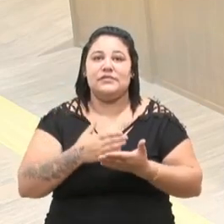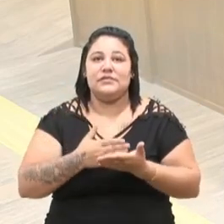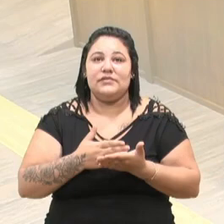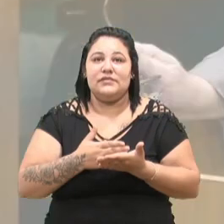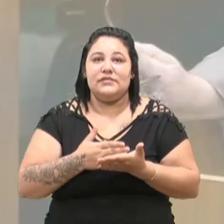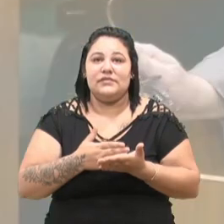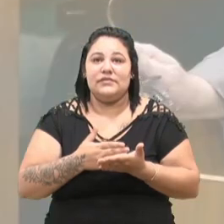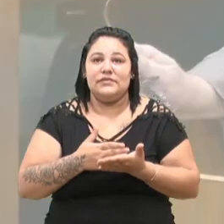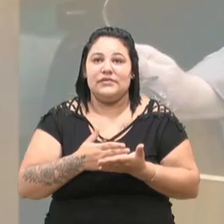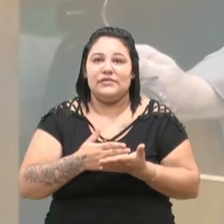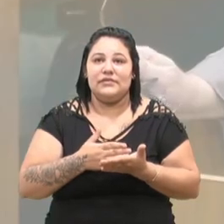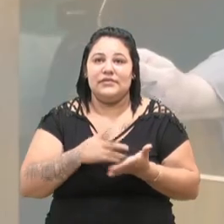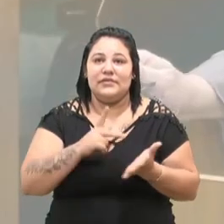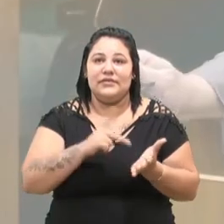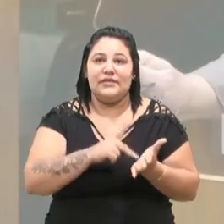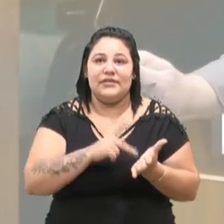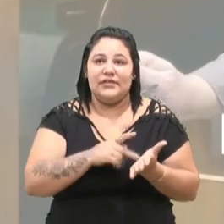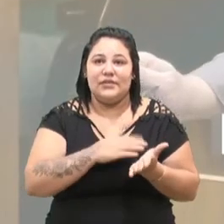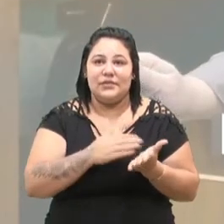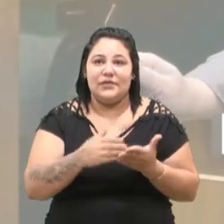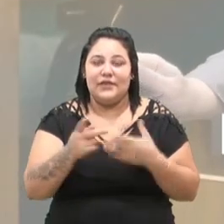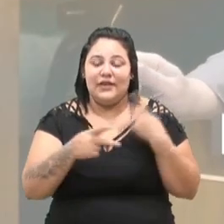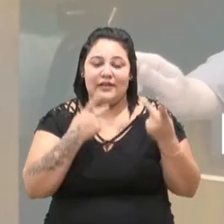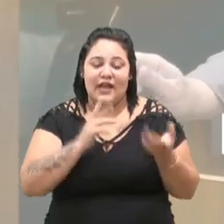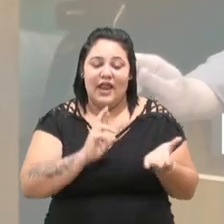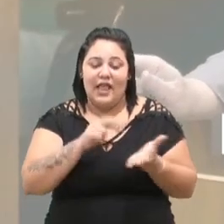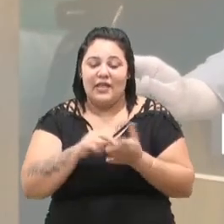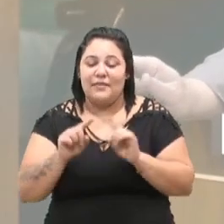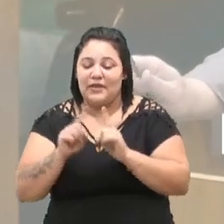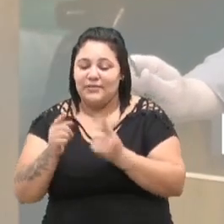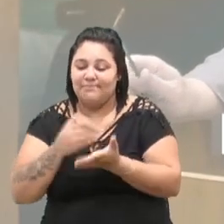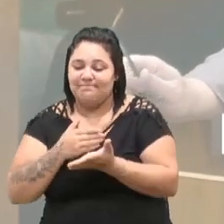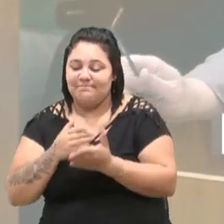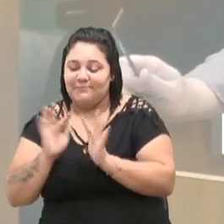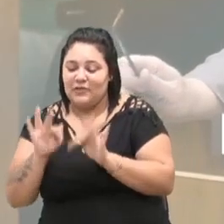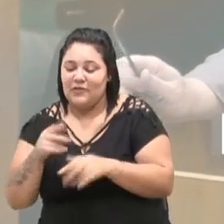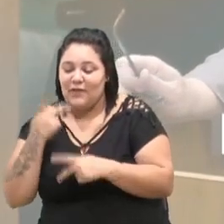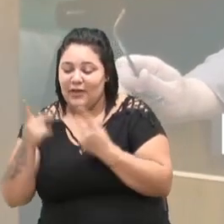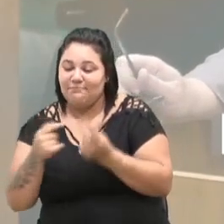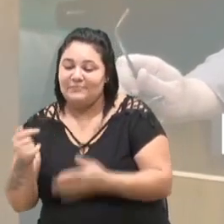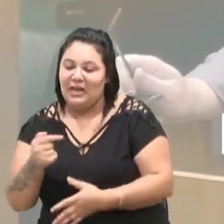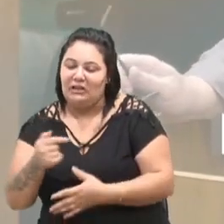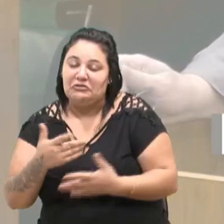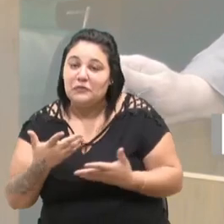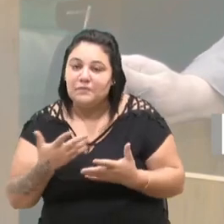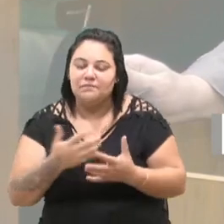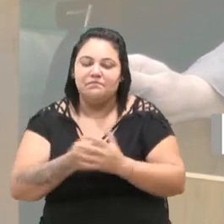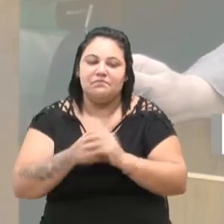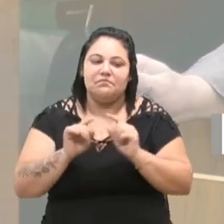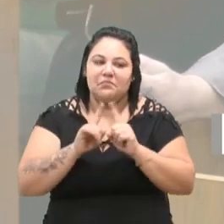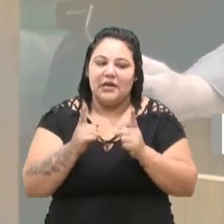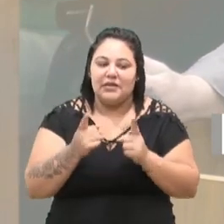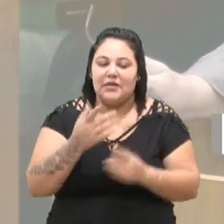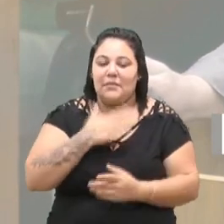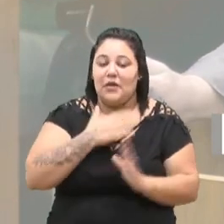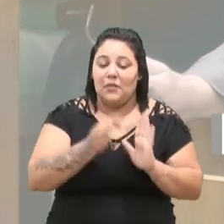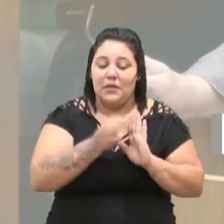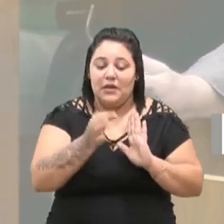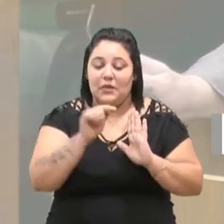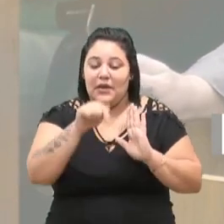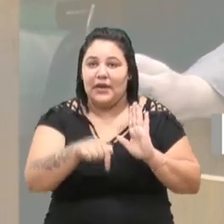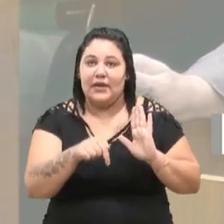terminou pessimista, né? Mas a minha convocação aqui, pessoal,